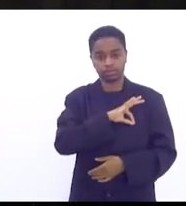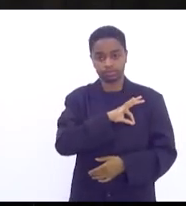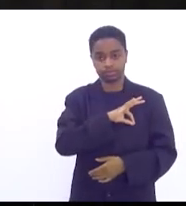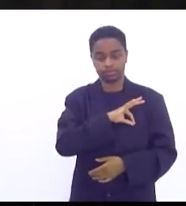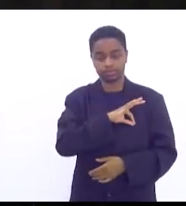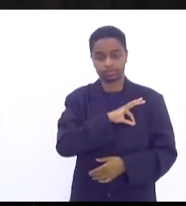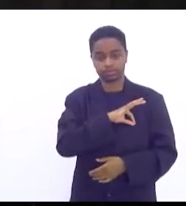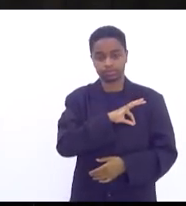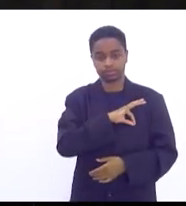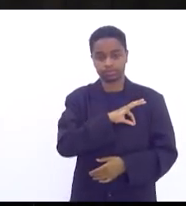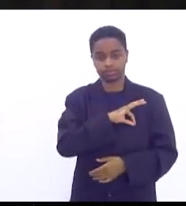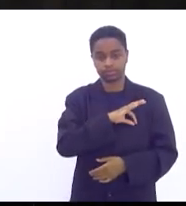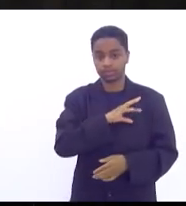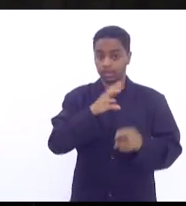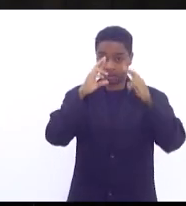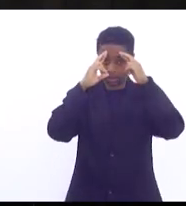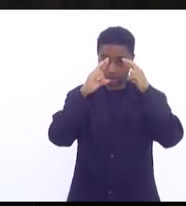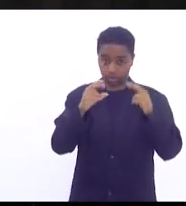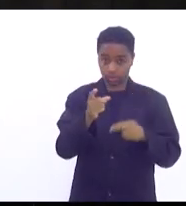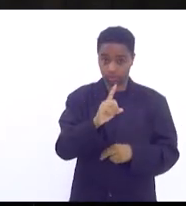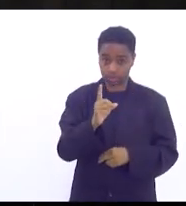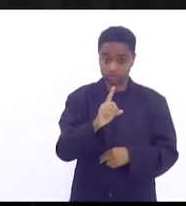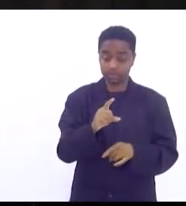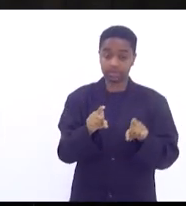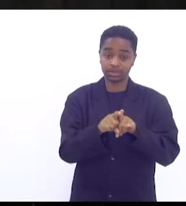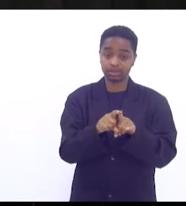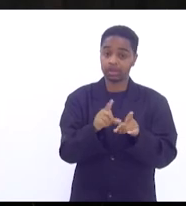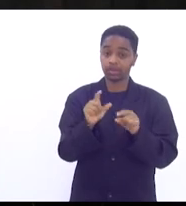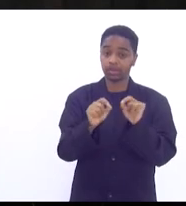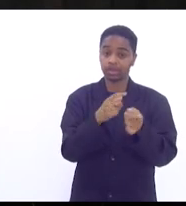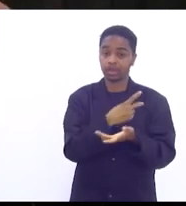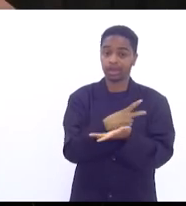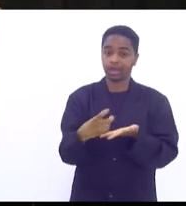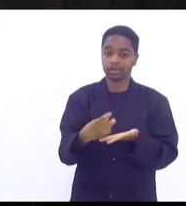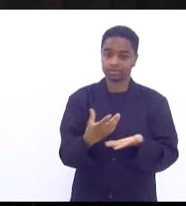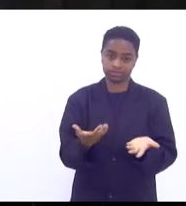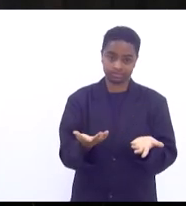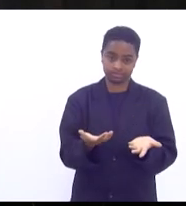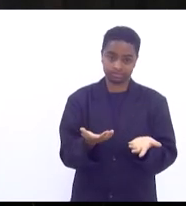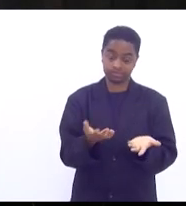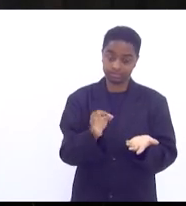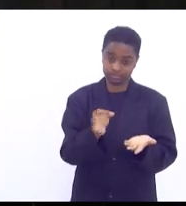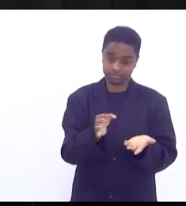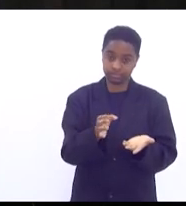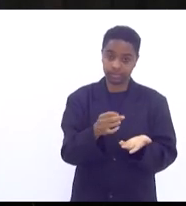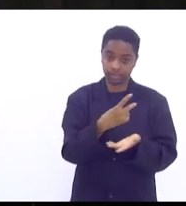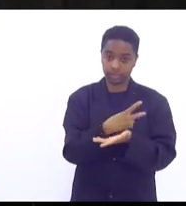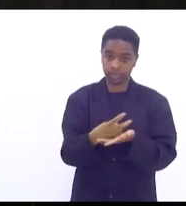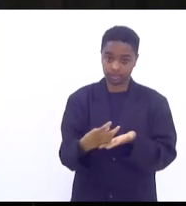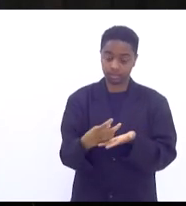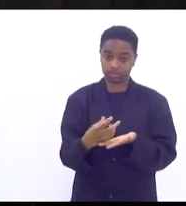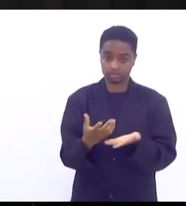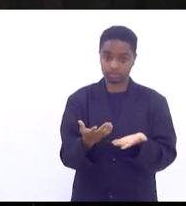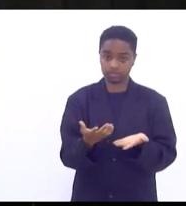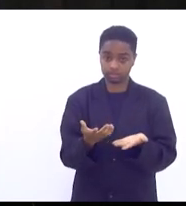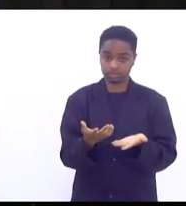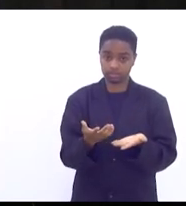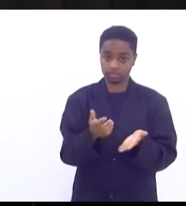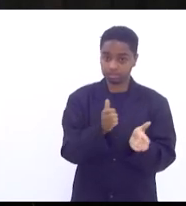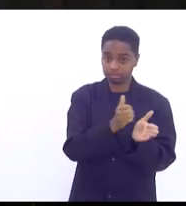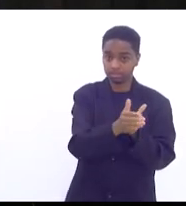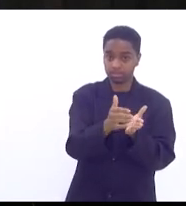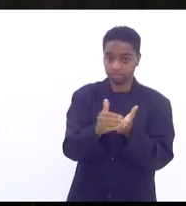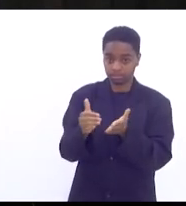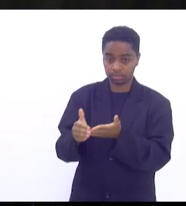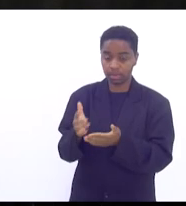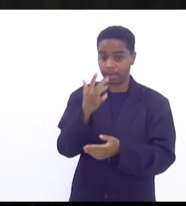ser desrespeitado, ele é caçado. Ou não é caçado? É caçado com cedilha,